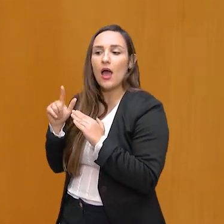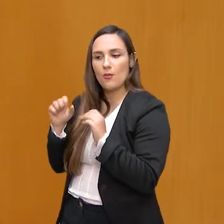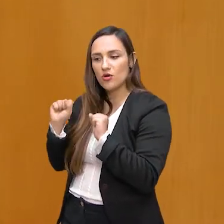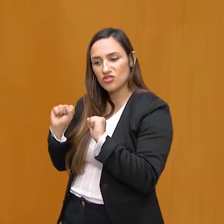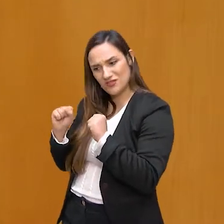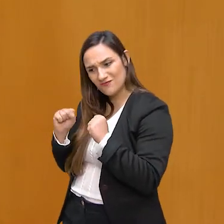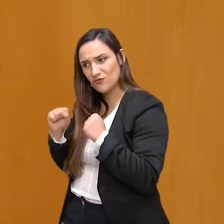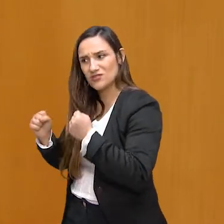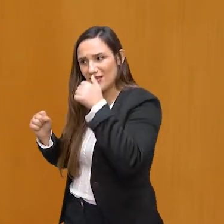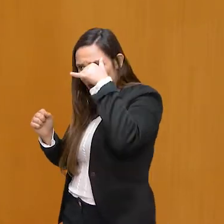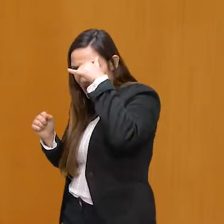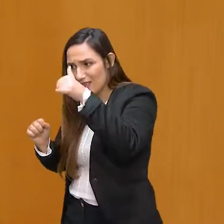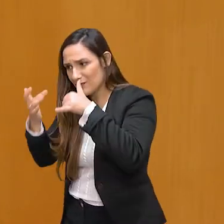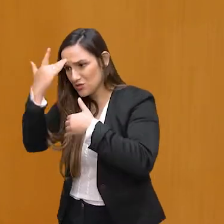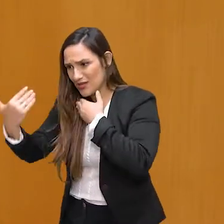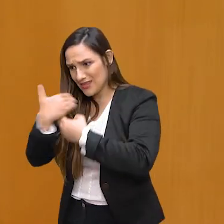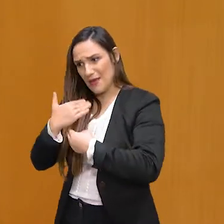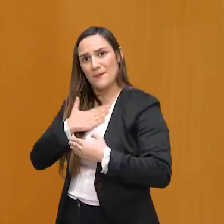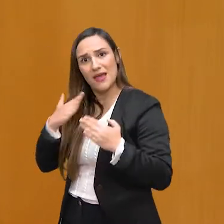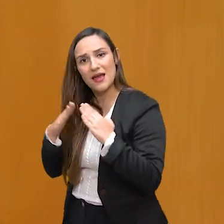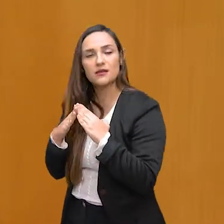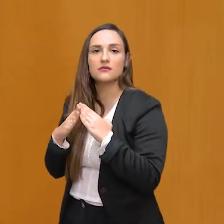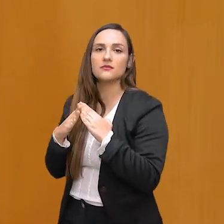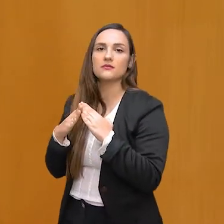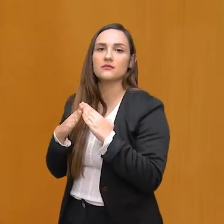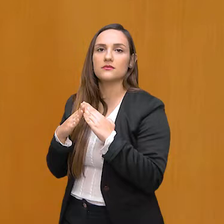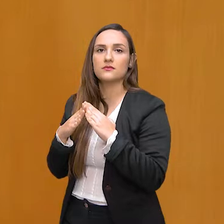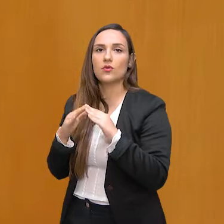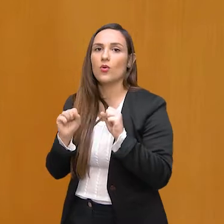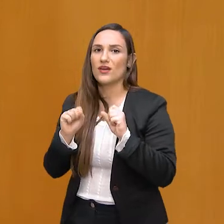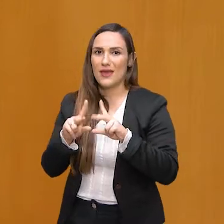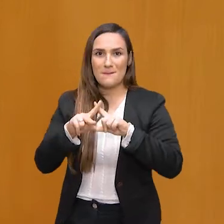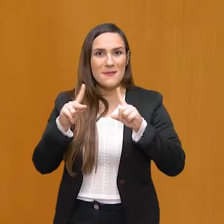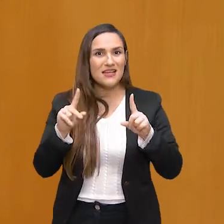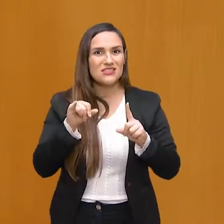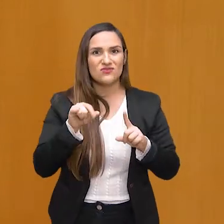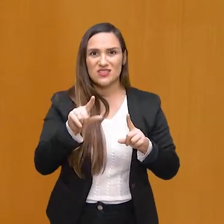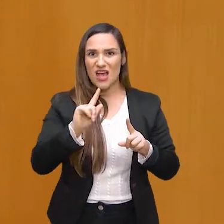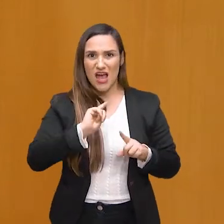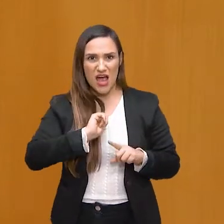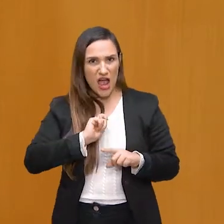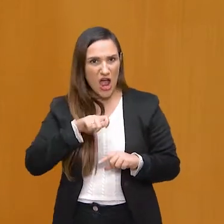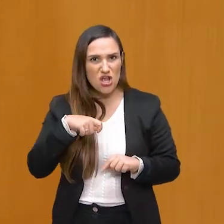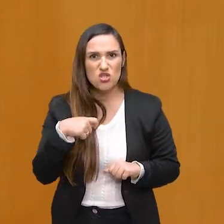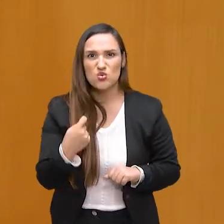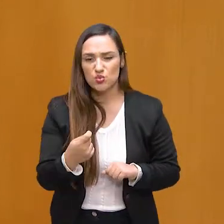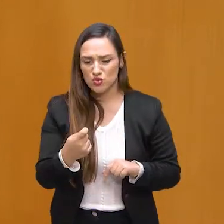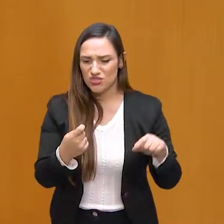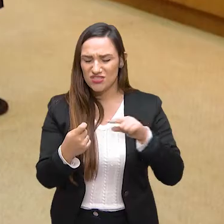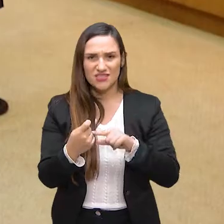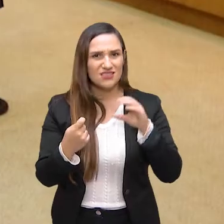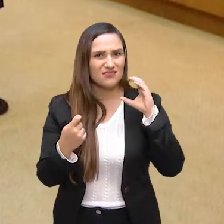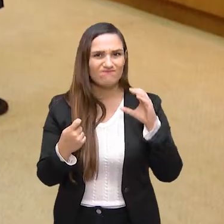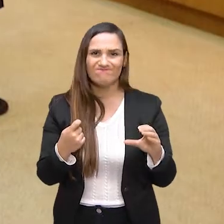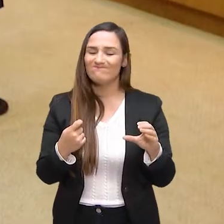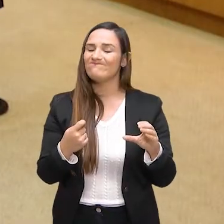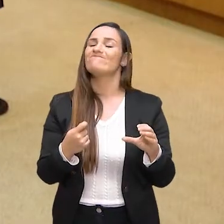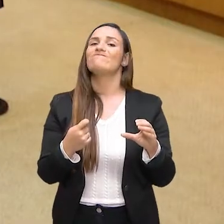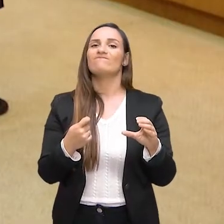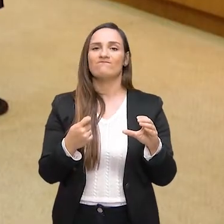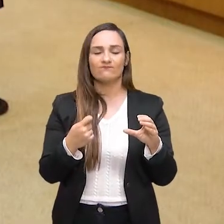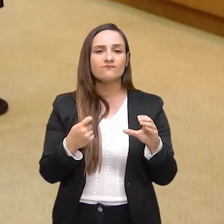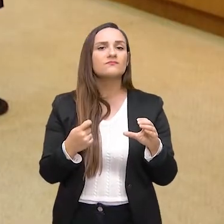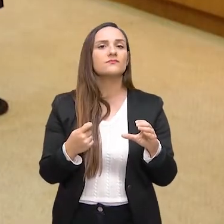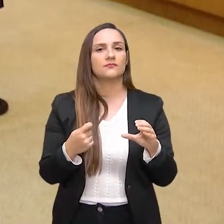nós podemos fazer o chamado desforço físico. Fora disso, qualquer atuação ela é considerada criminosa pelo Estado,